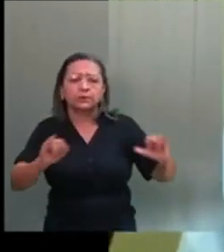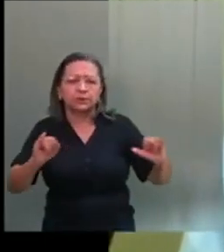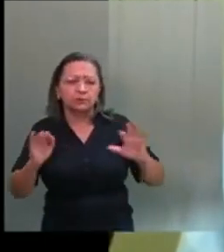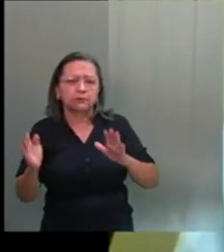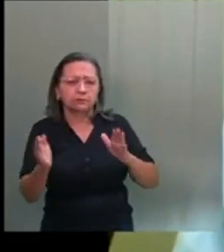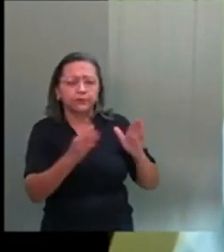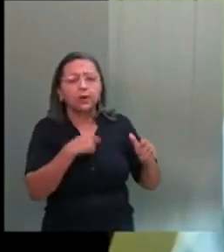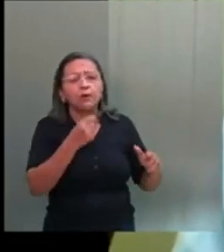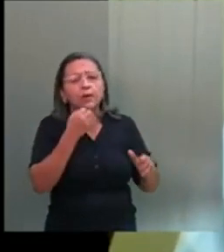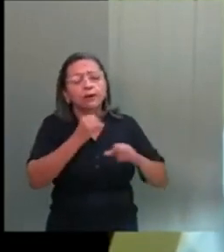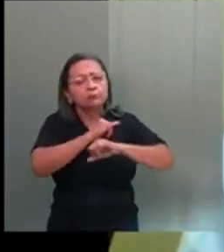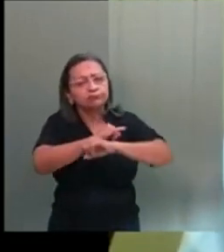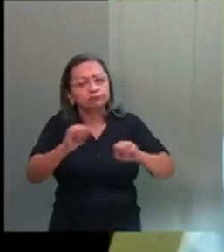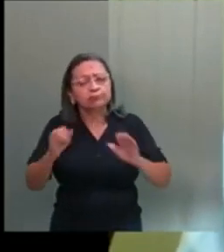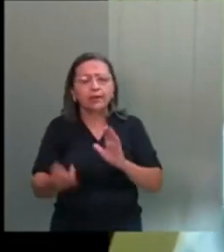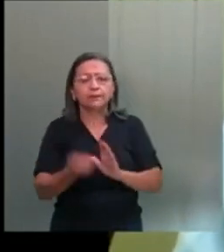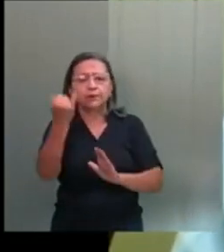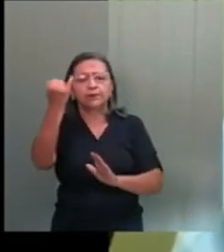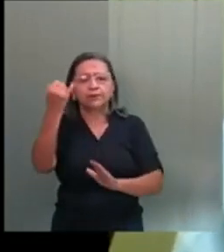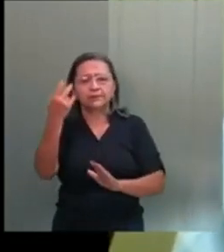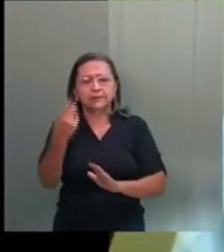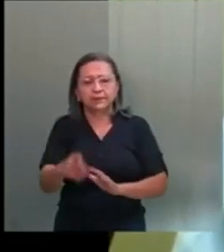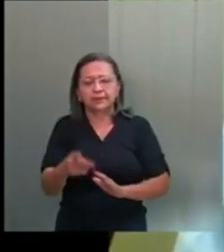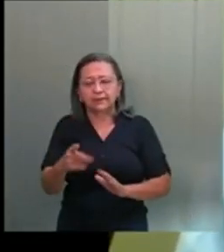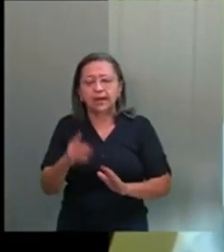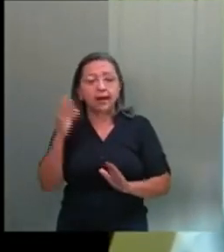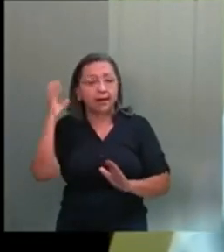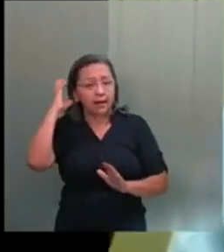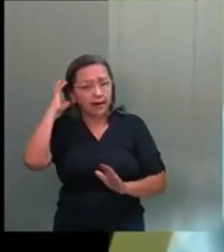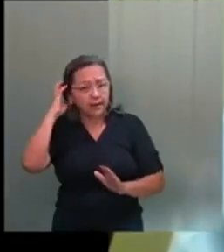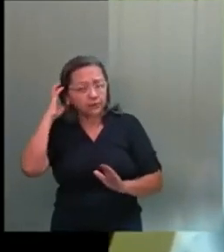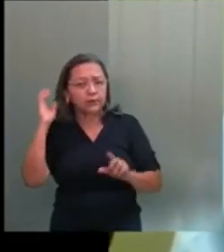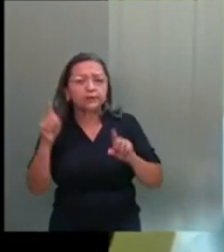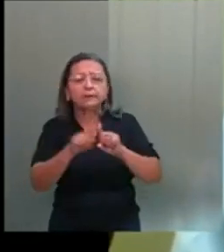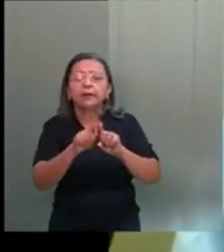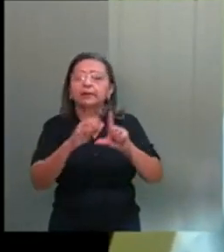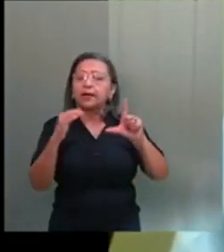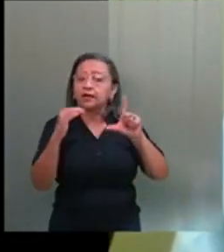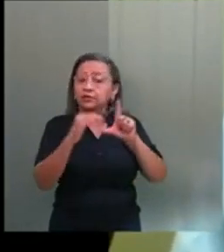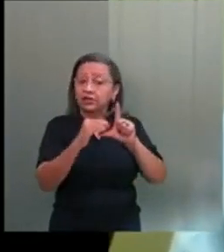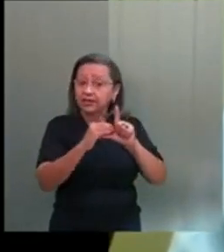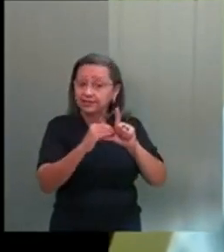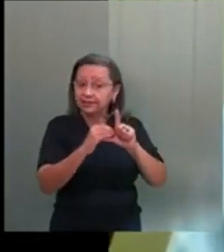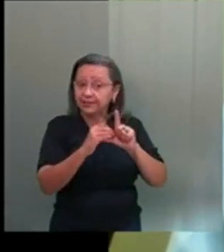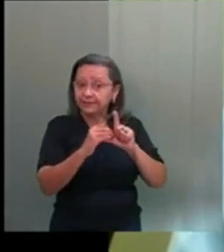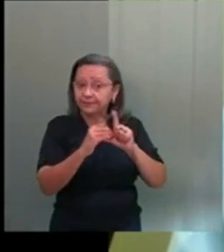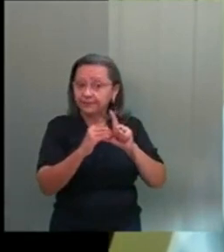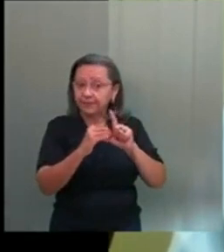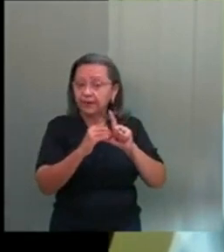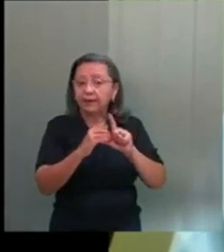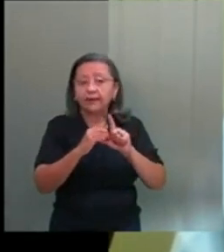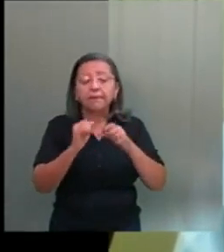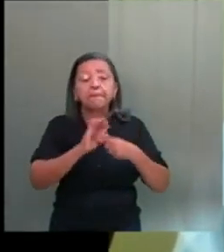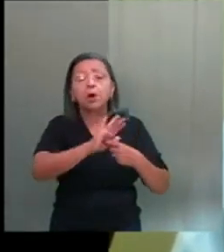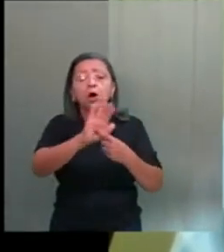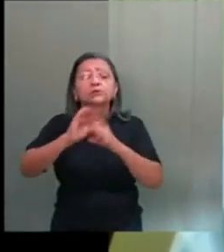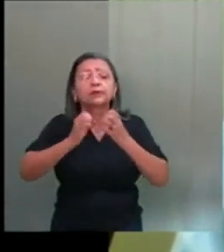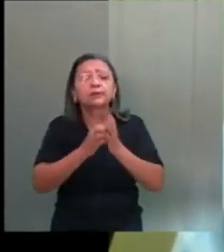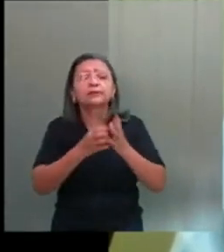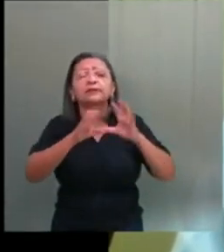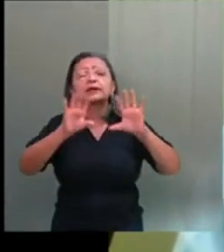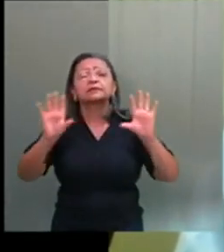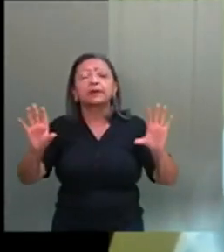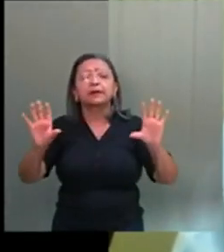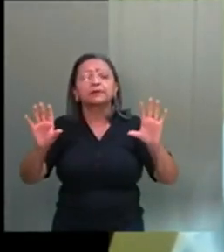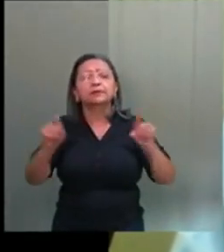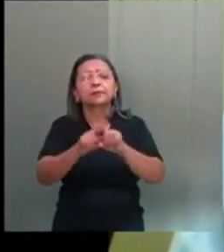dizer da importância, né, da rádio, da agência, que leva transparência, leva